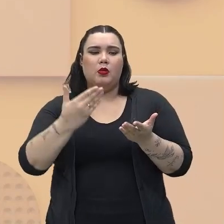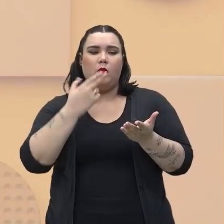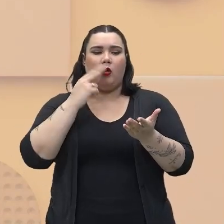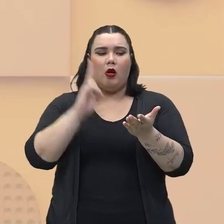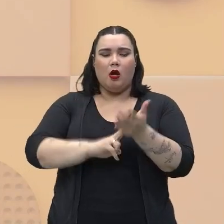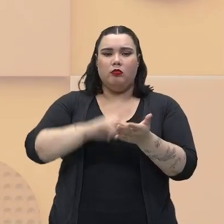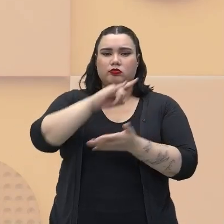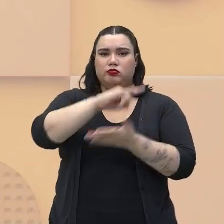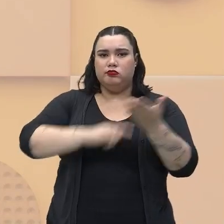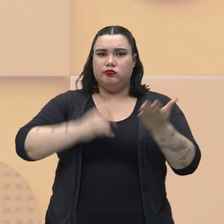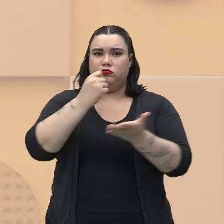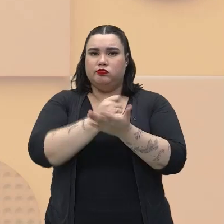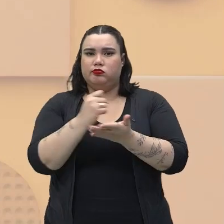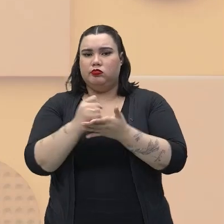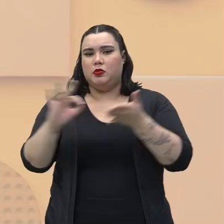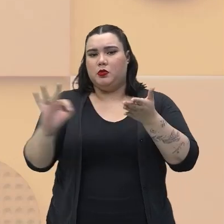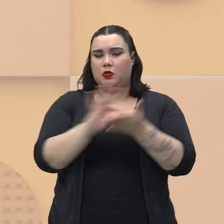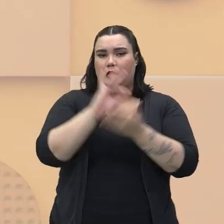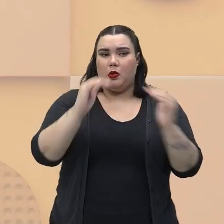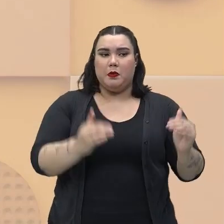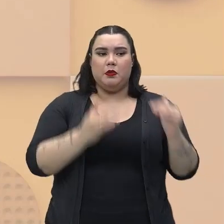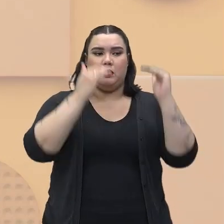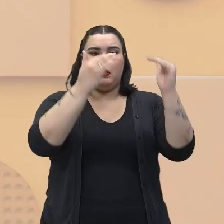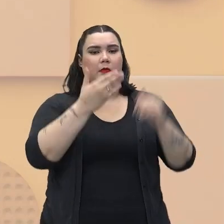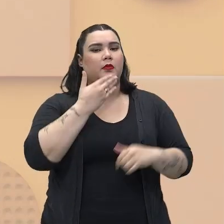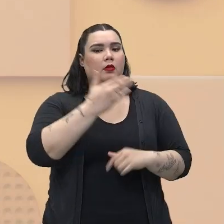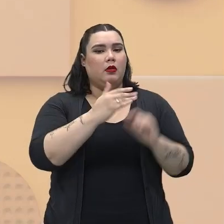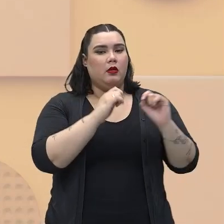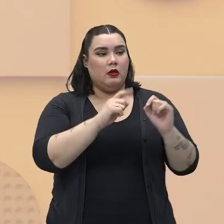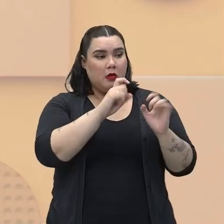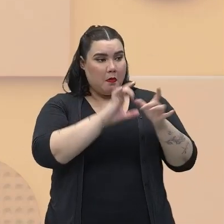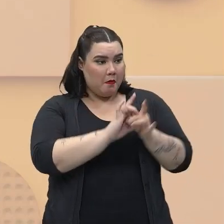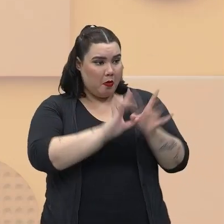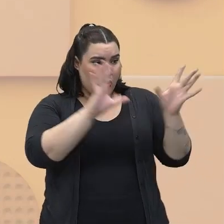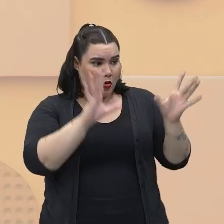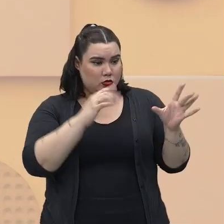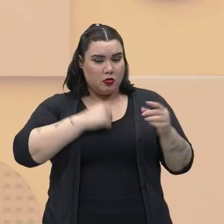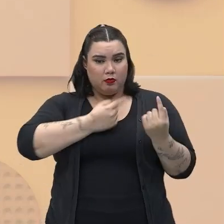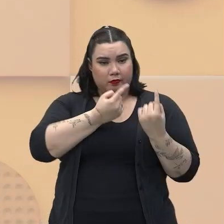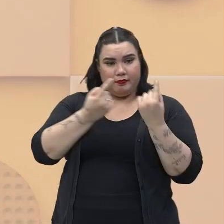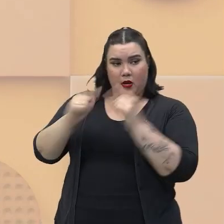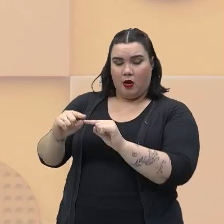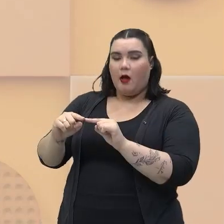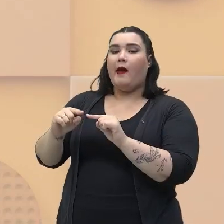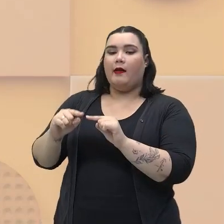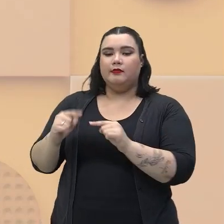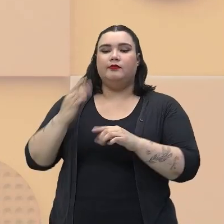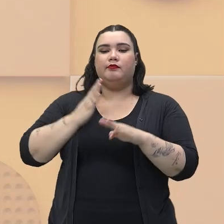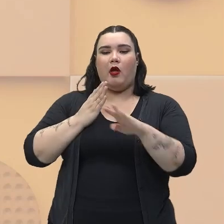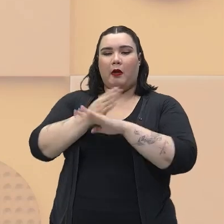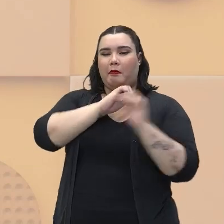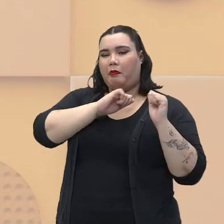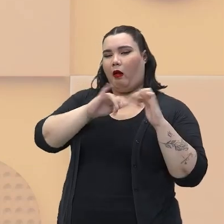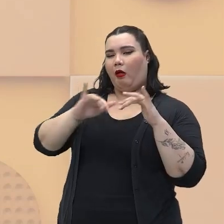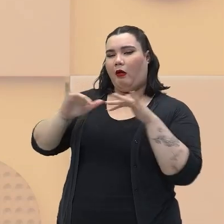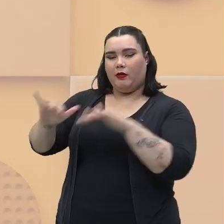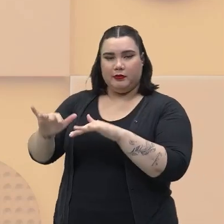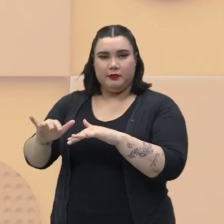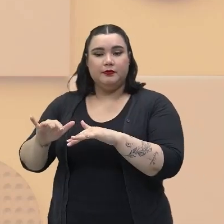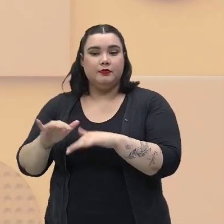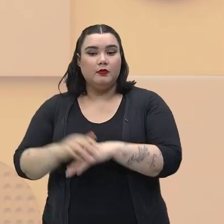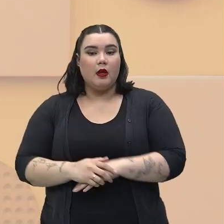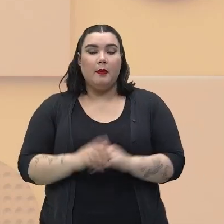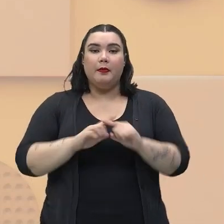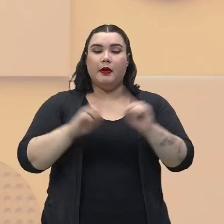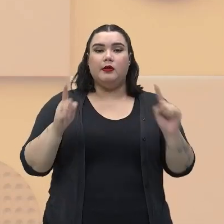para a autoridade maior da colônia pedindo para que fosse permitido esse ataque. Normalmente se permitia, mas muitas vezes essas